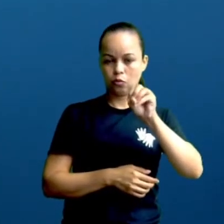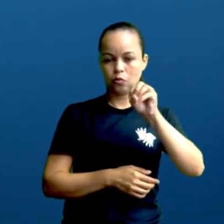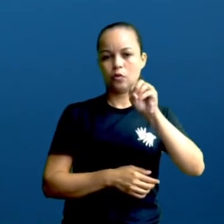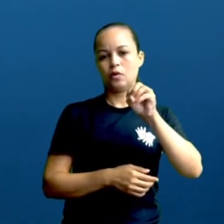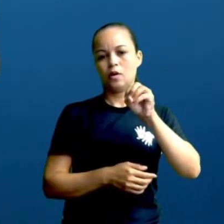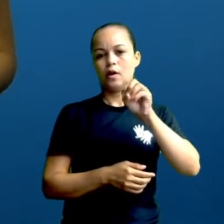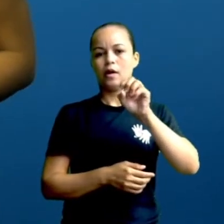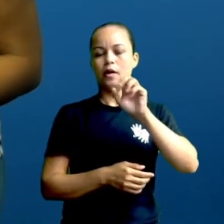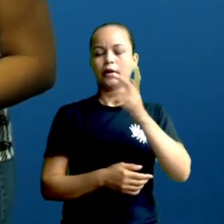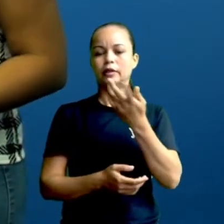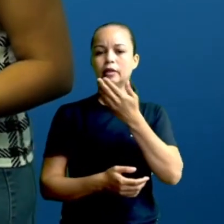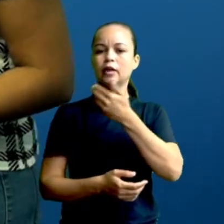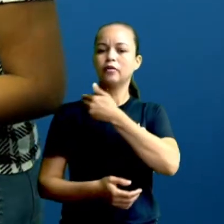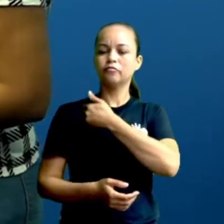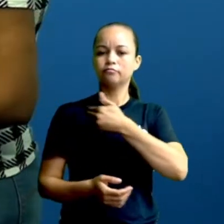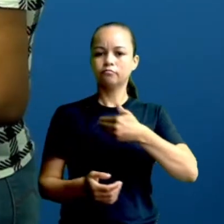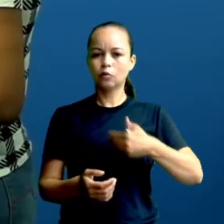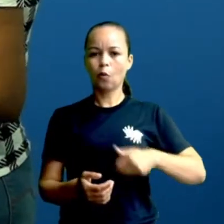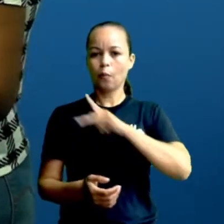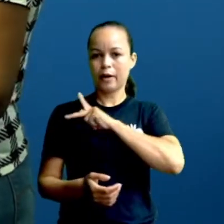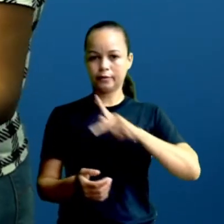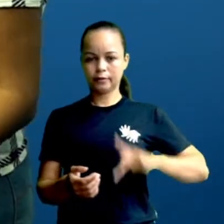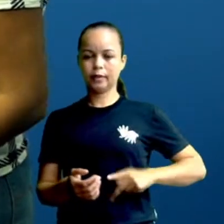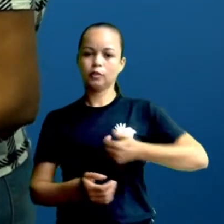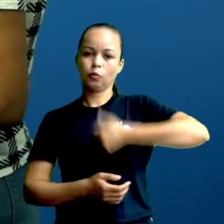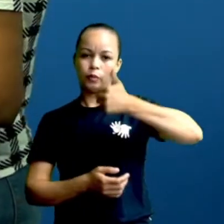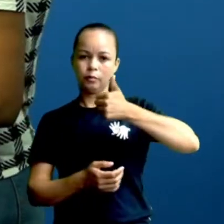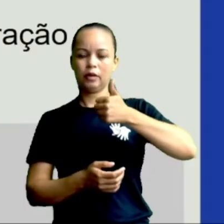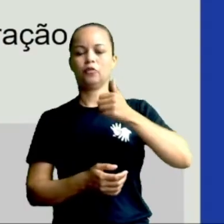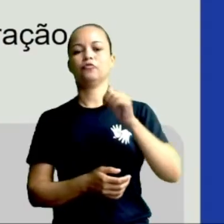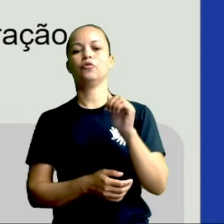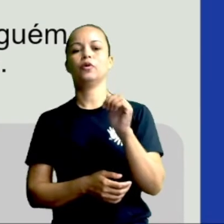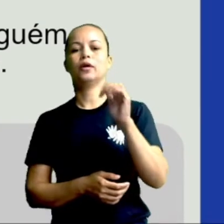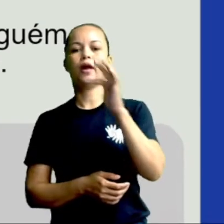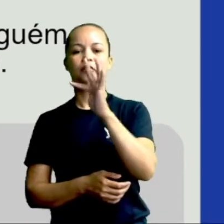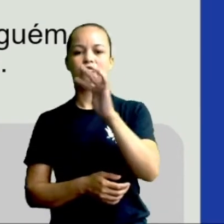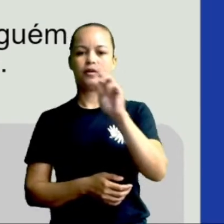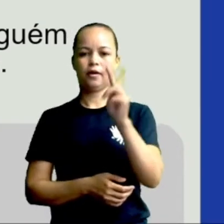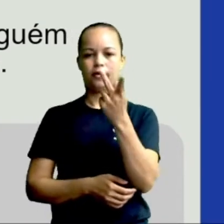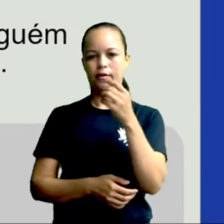primeiro presidente reeleito do país, tá? FHC.